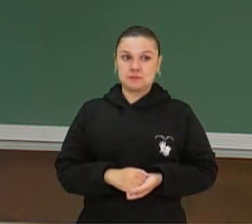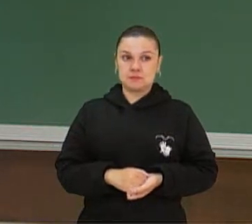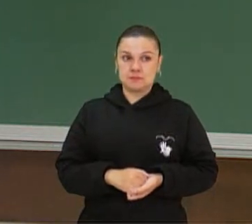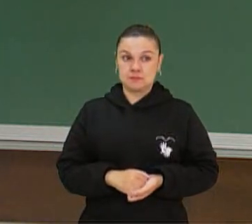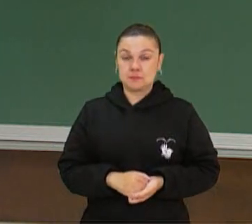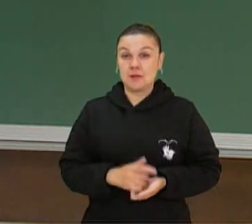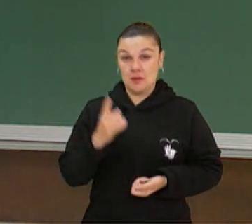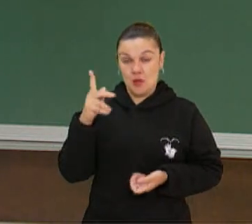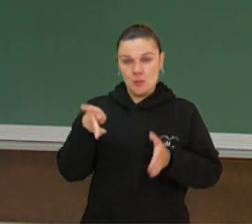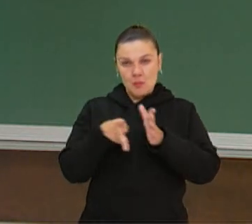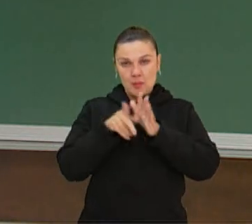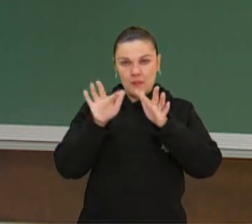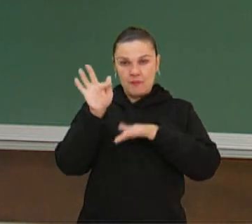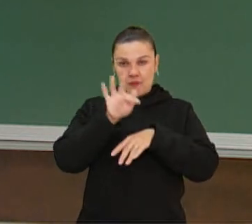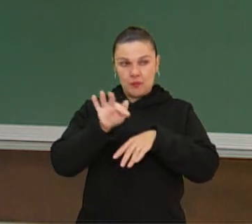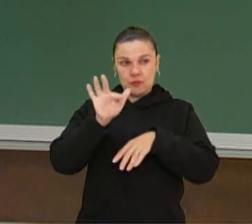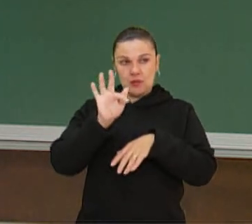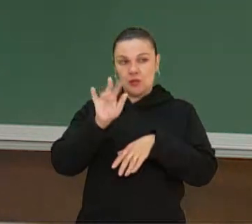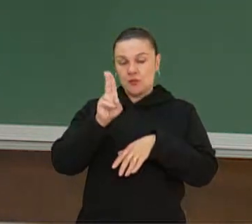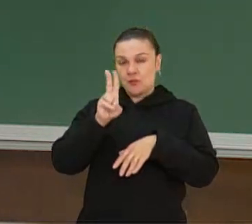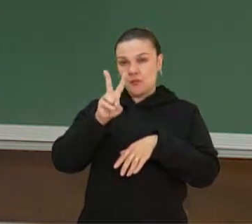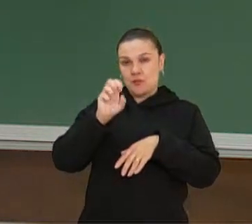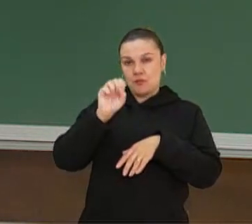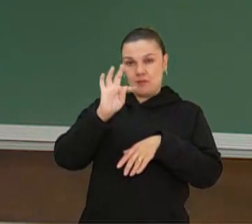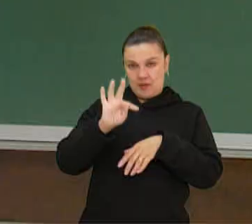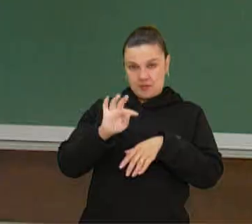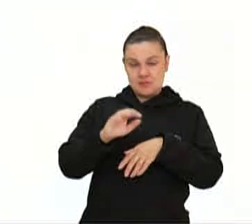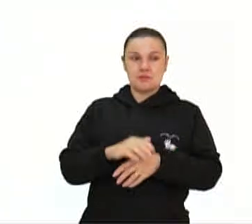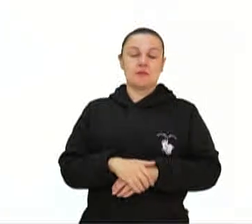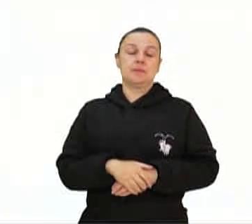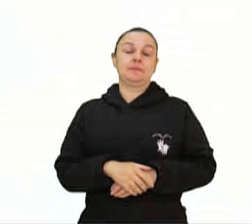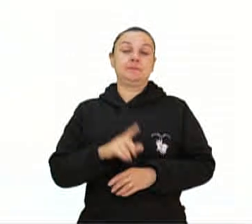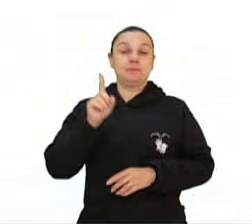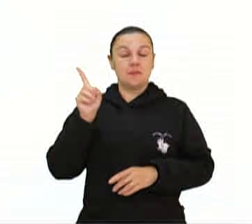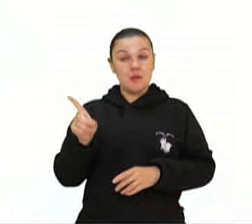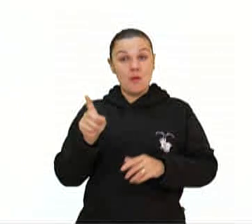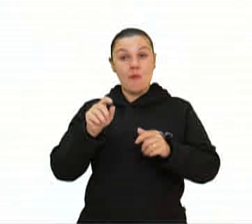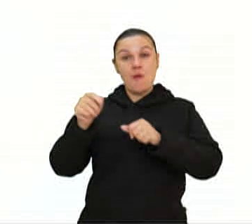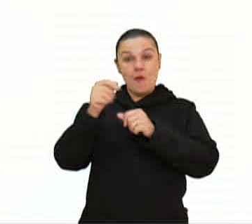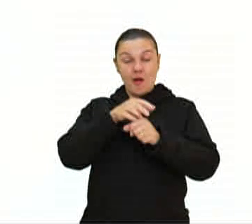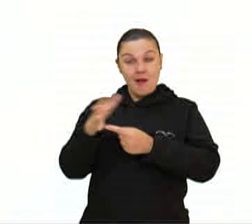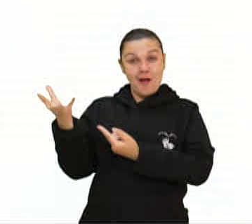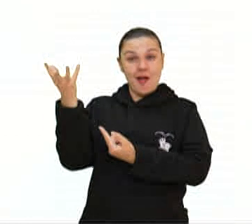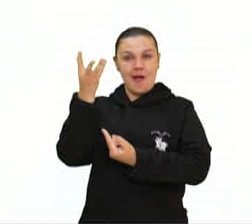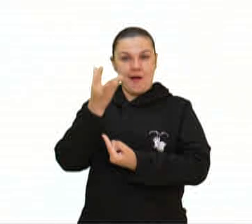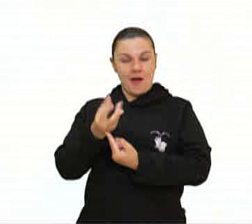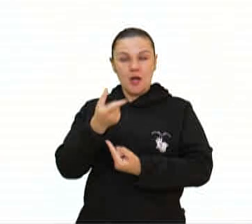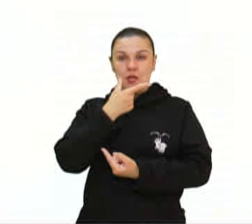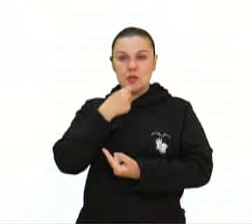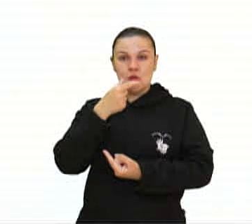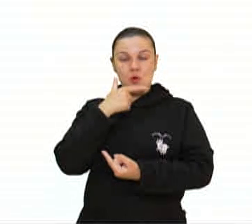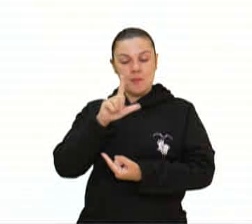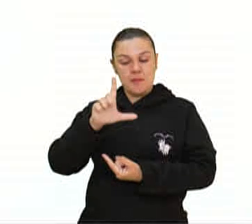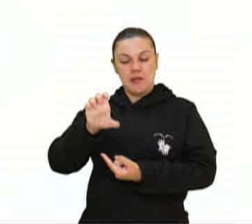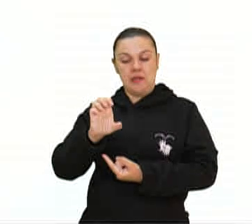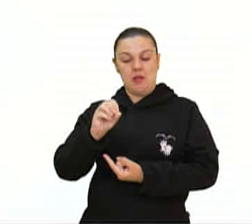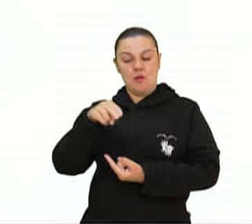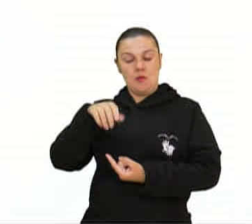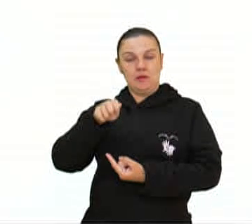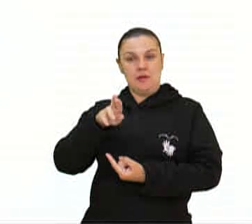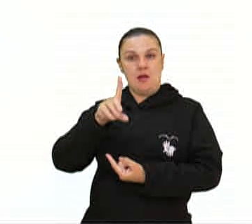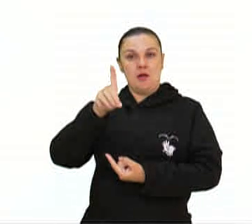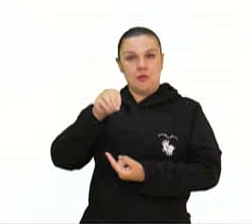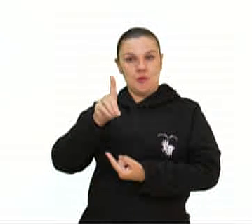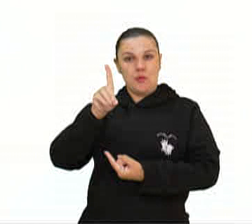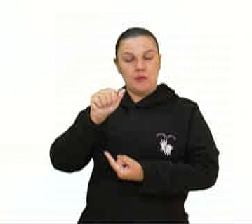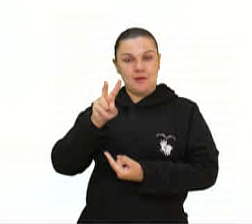FUVEST adaptada e ela diz o seguinte: a arte de Leonardo da Vinci se beneficiou de seus estudos pioneiros de anatomia, que